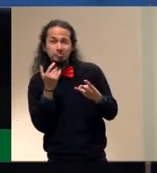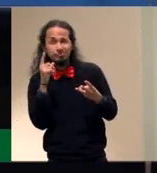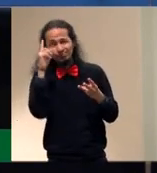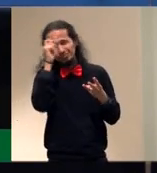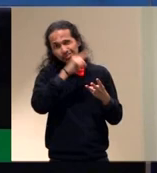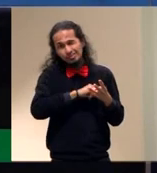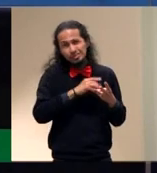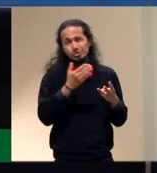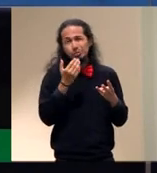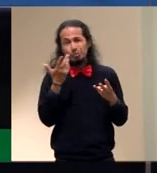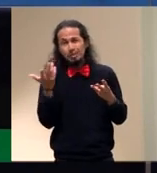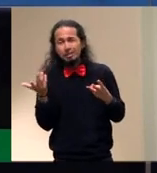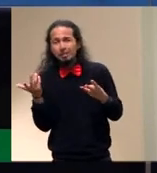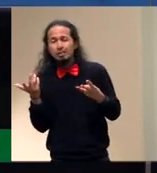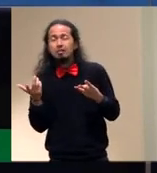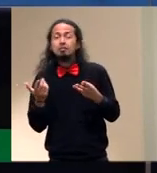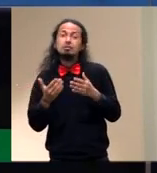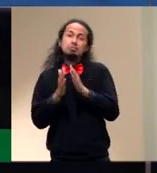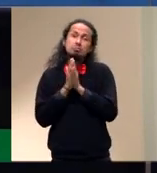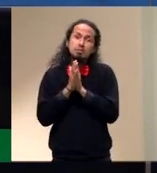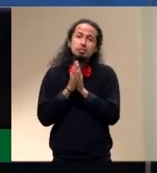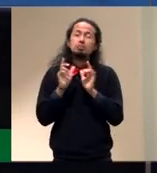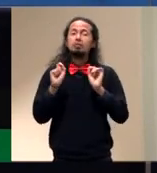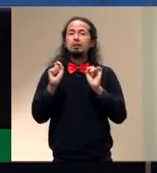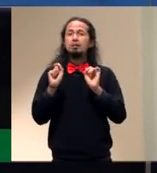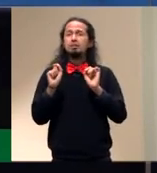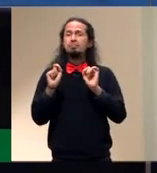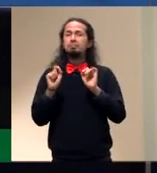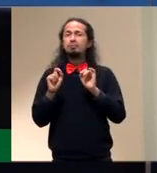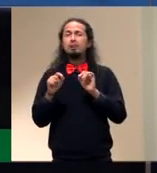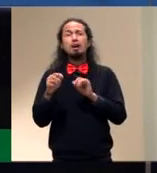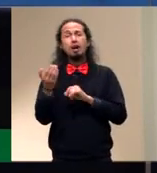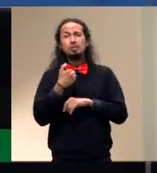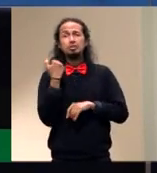não sejamos alheios a isso.